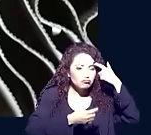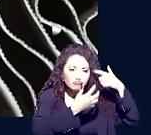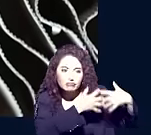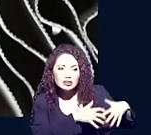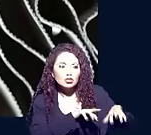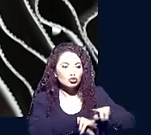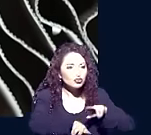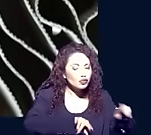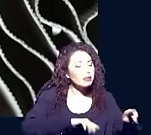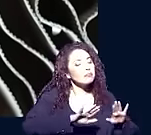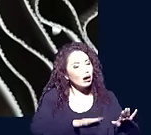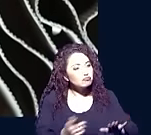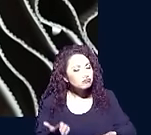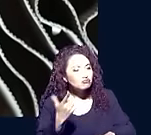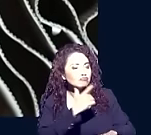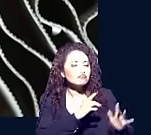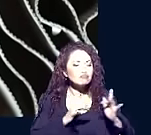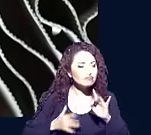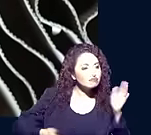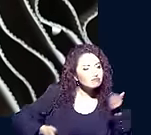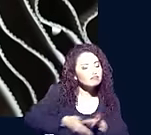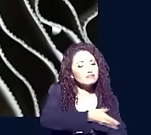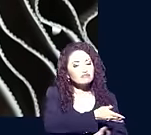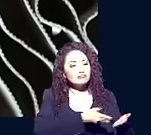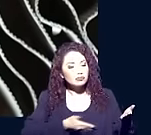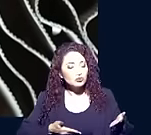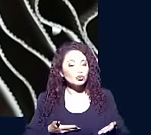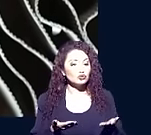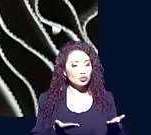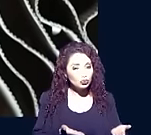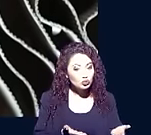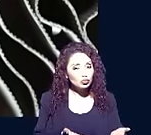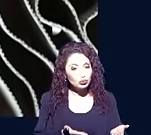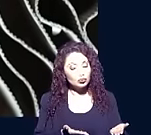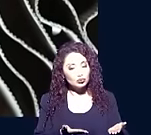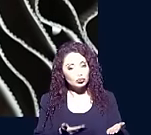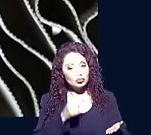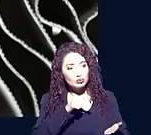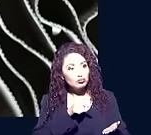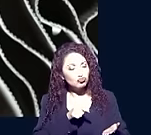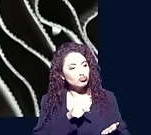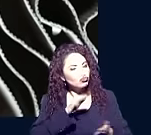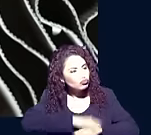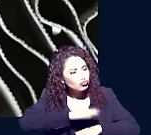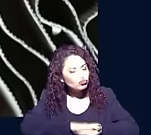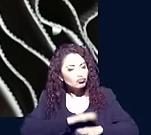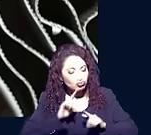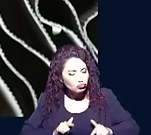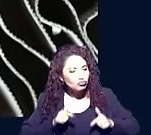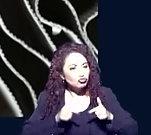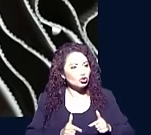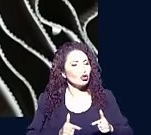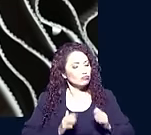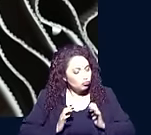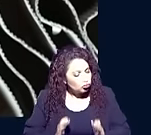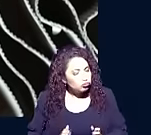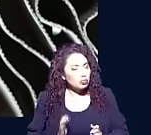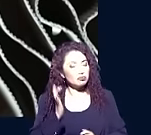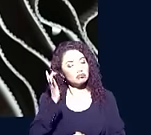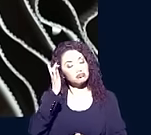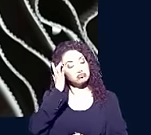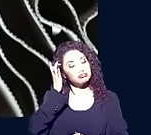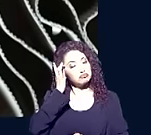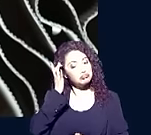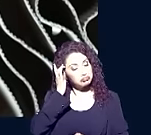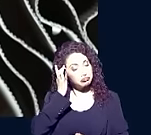e que a câmara tem tido penso um comportamento bastante Maduro e e